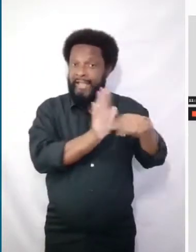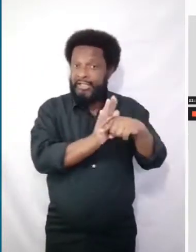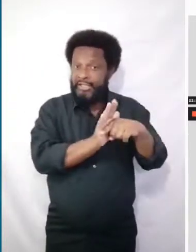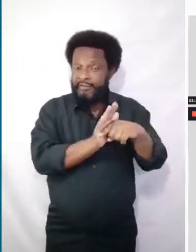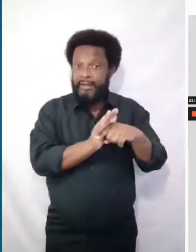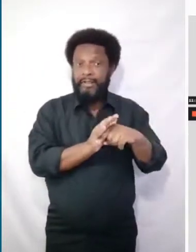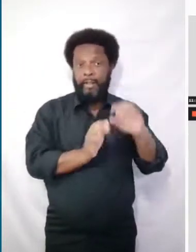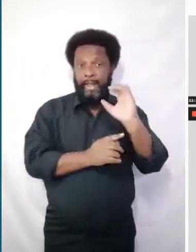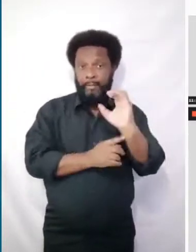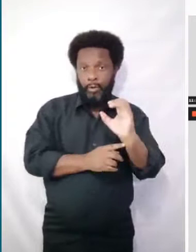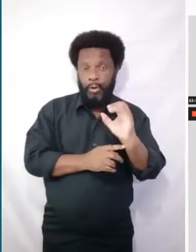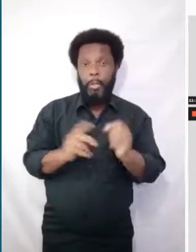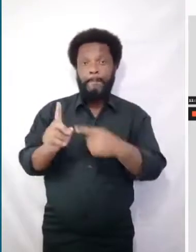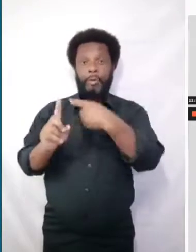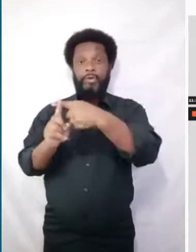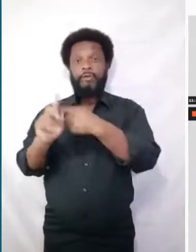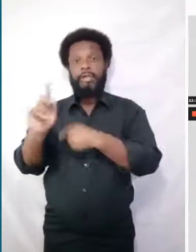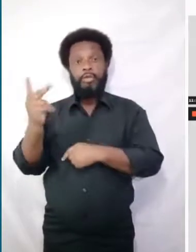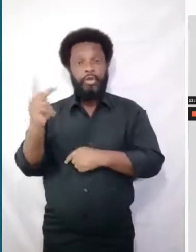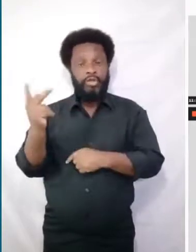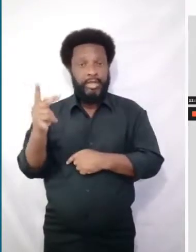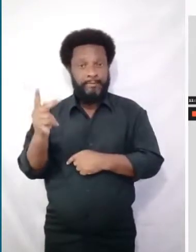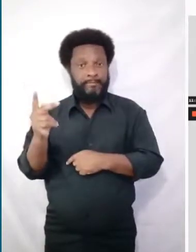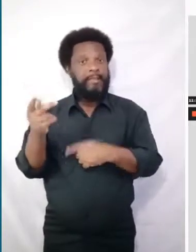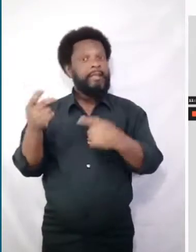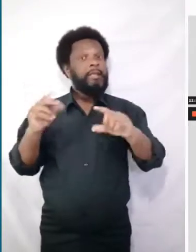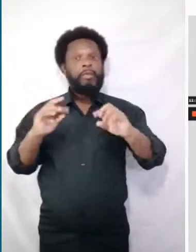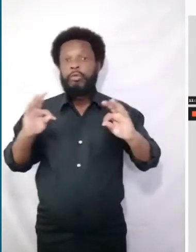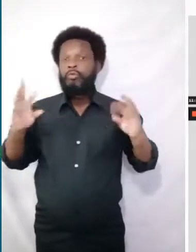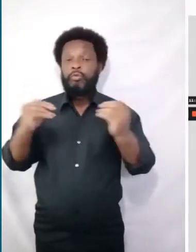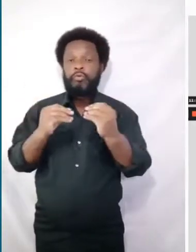parcial negativa vai estar no carbono e a carga parcial positiva vai estar no